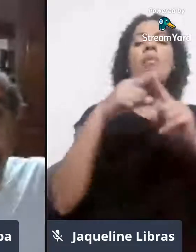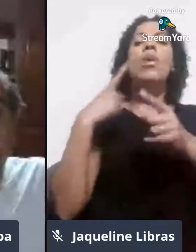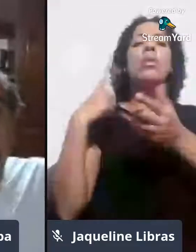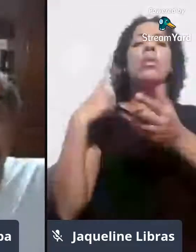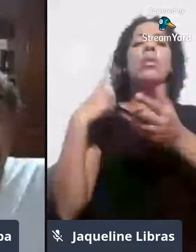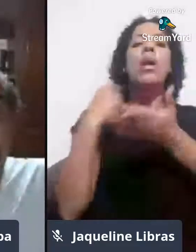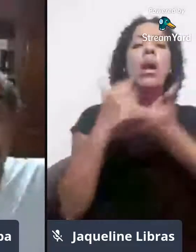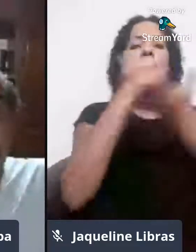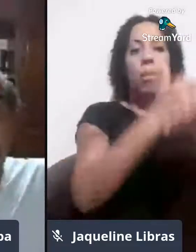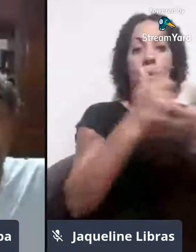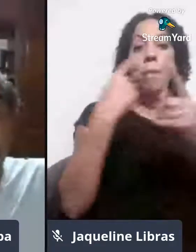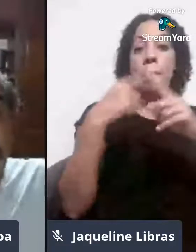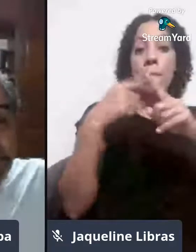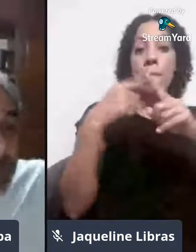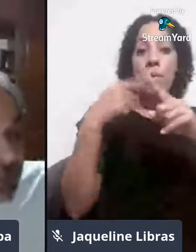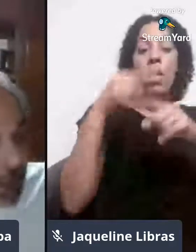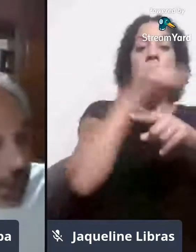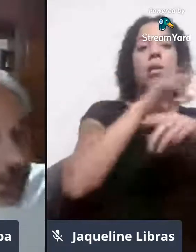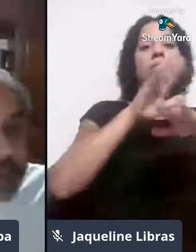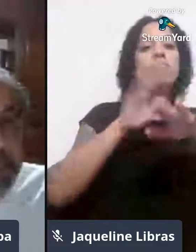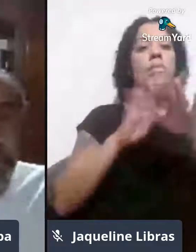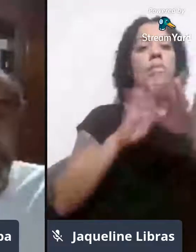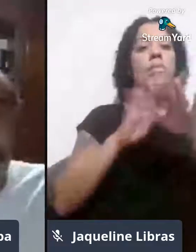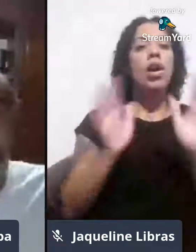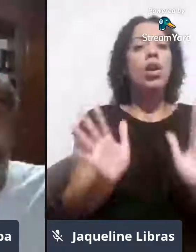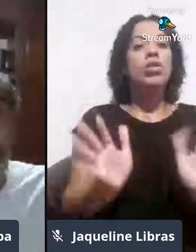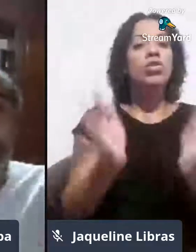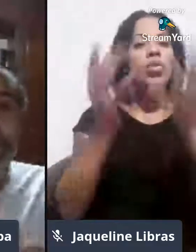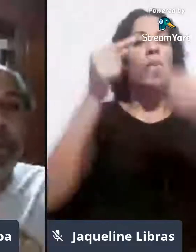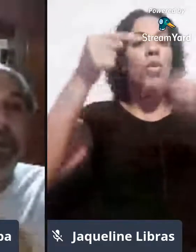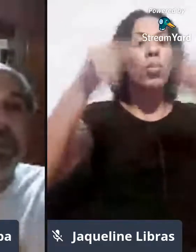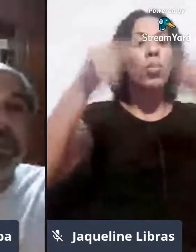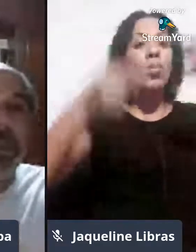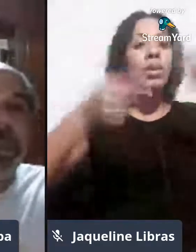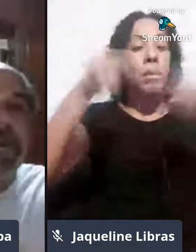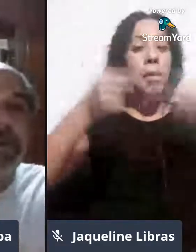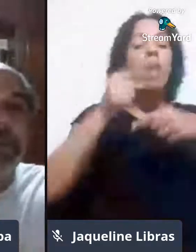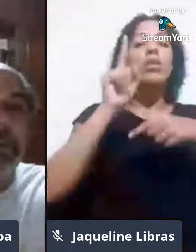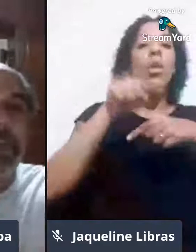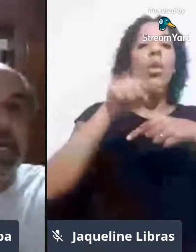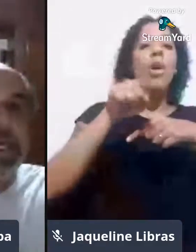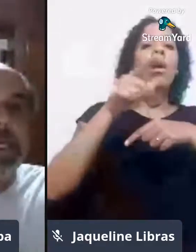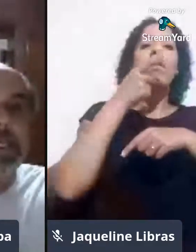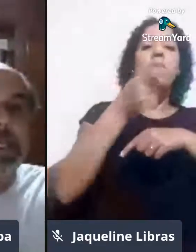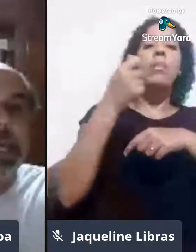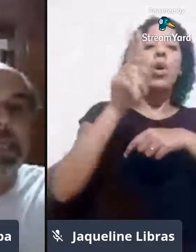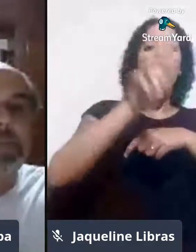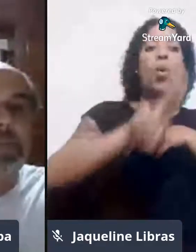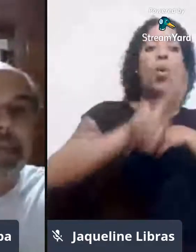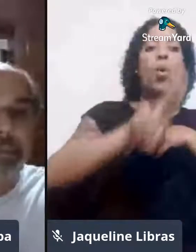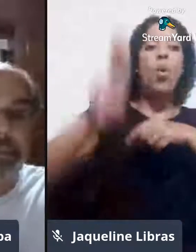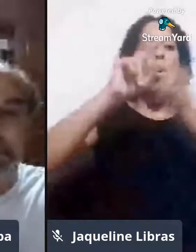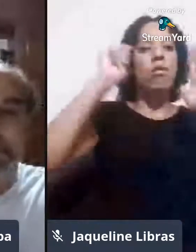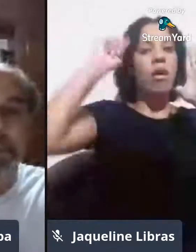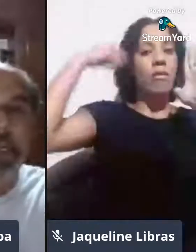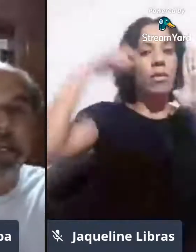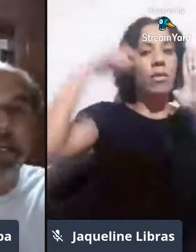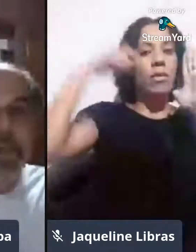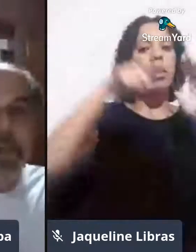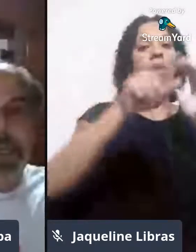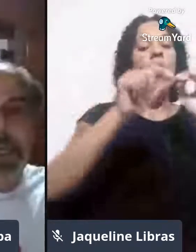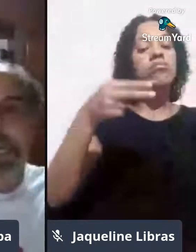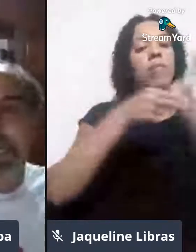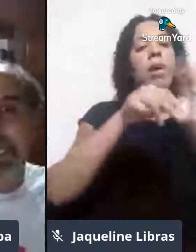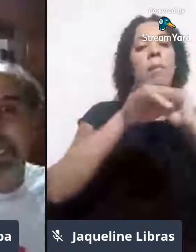estimula um debate que utilize o vídeo, uma mídia ligada a esse artefato, né,